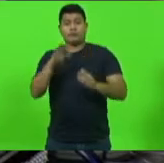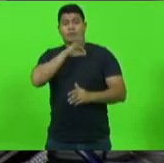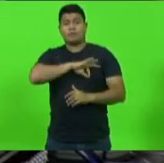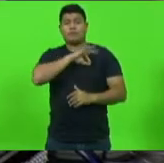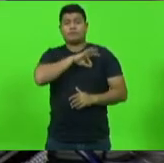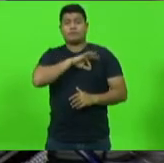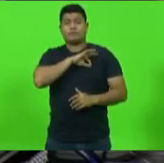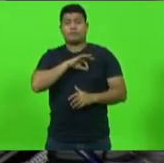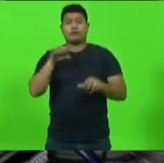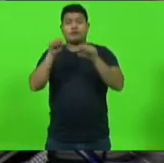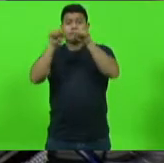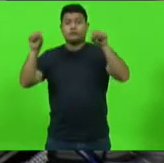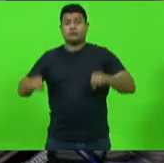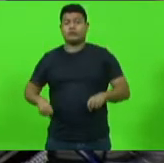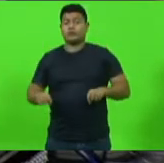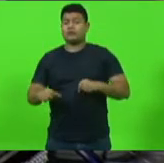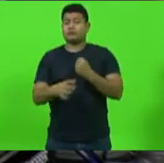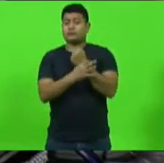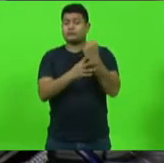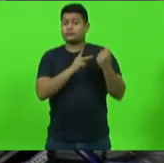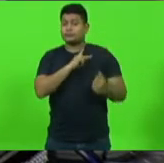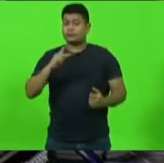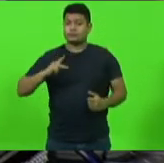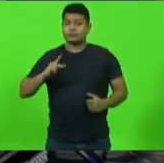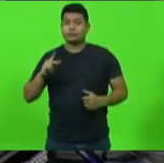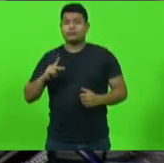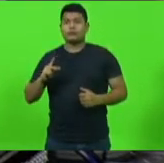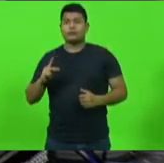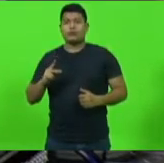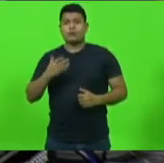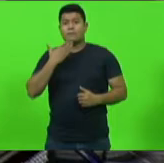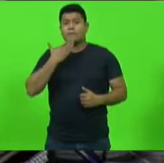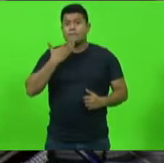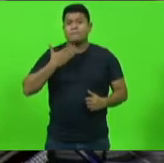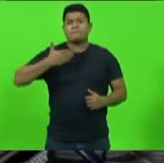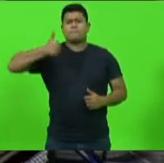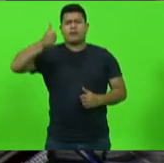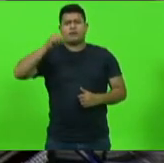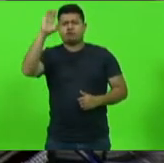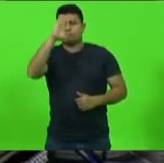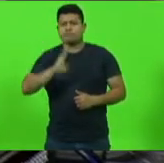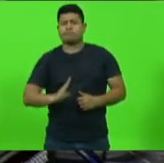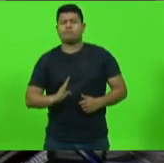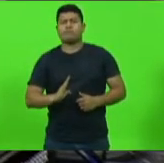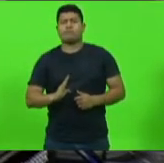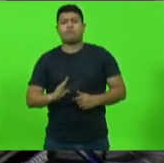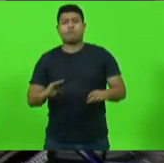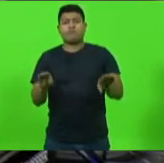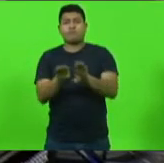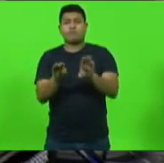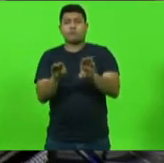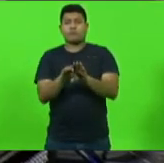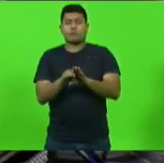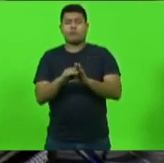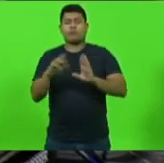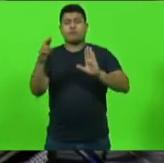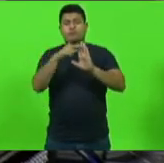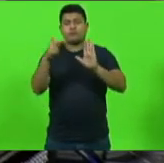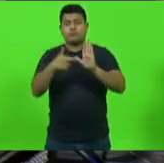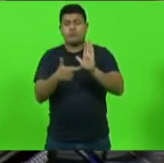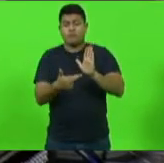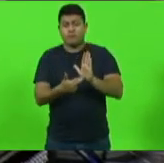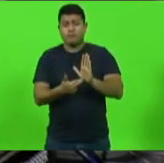do Sistema de Segurança Pública de Santa Catarina como o melhor do Brasil, ele também está regularizando uma